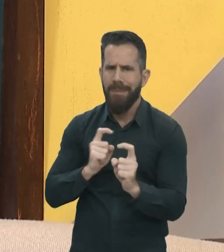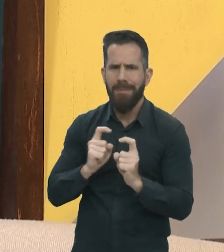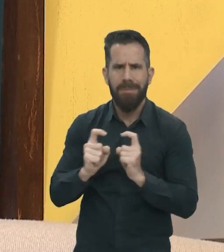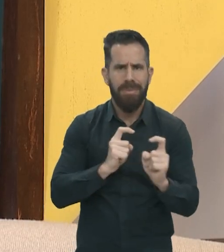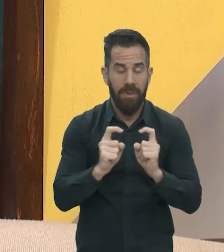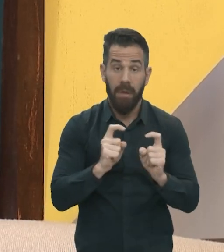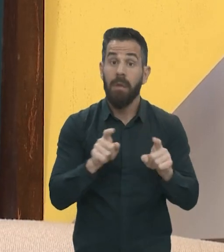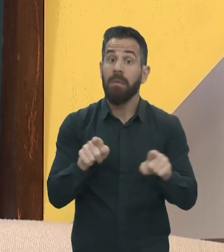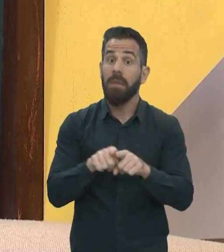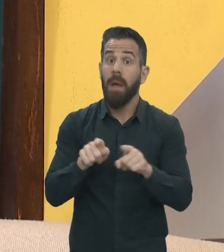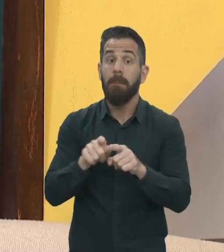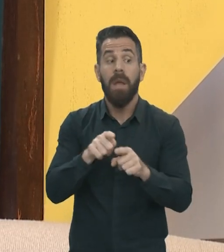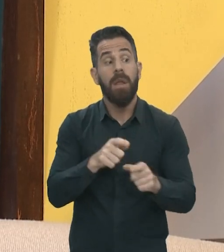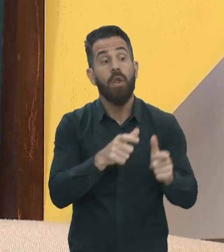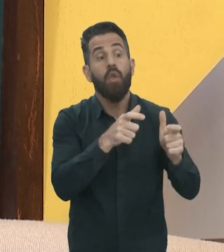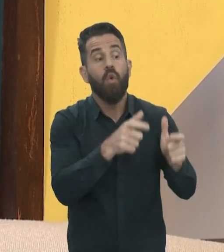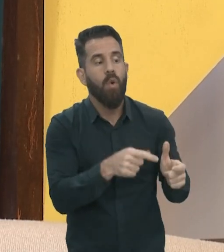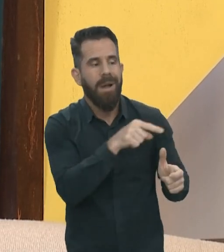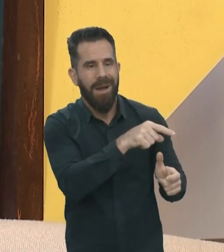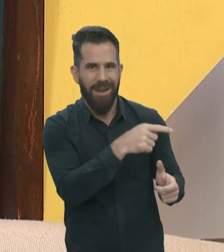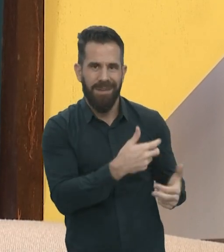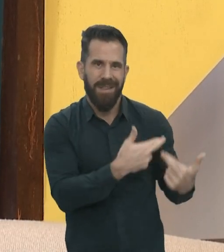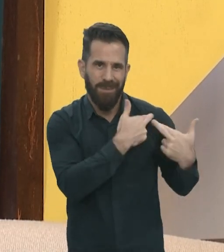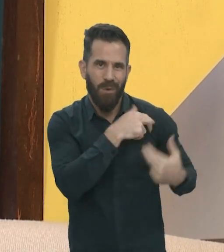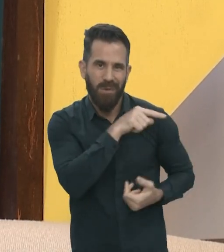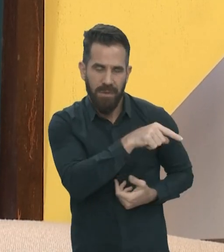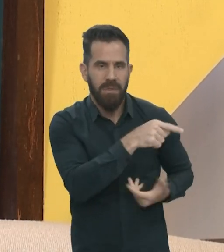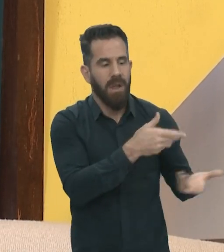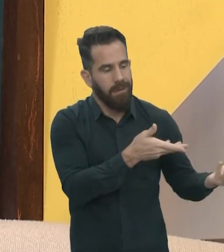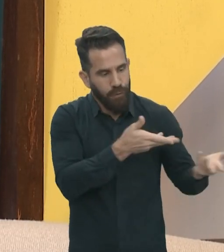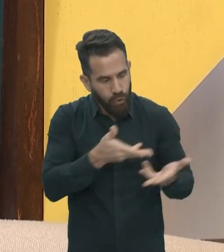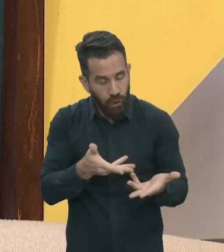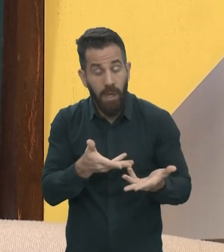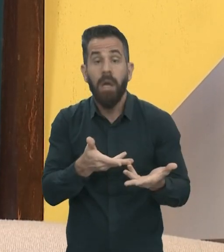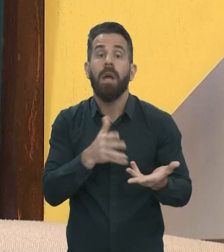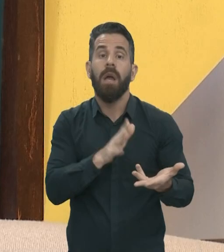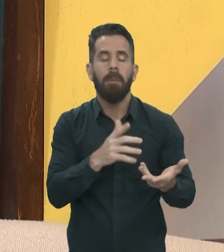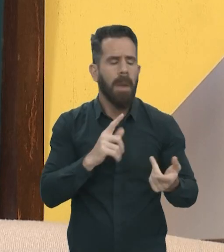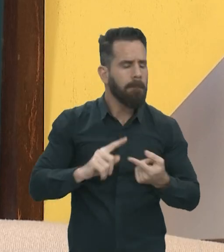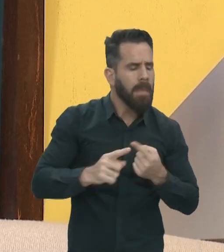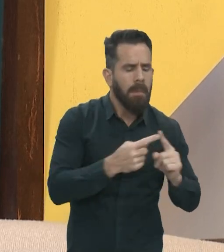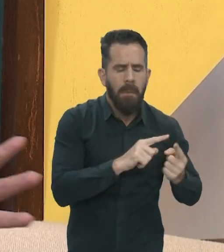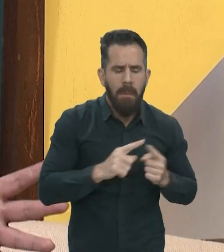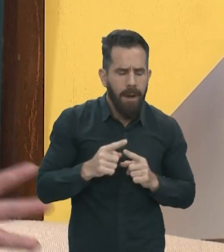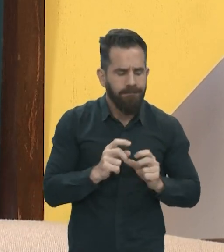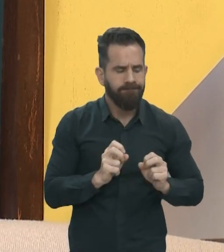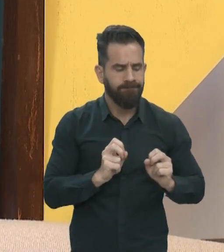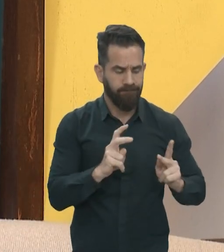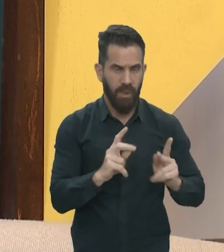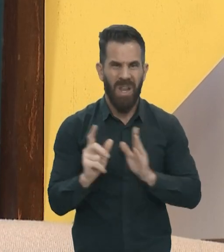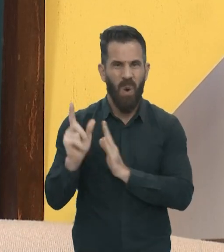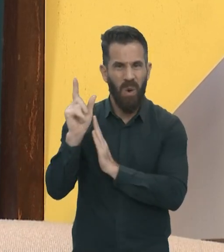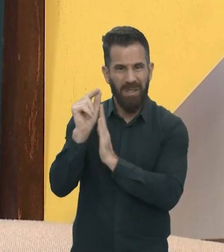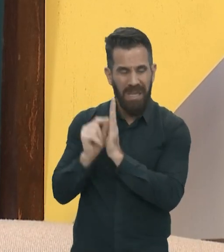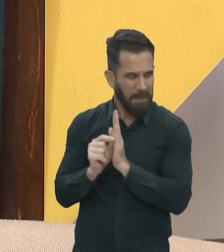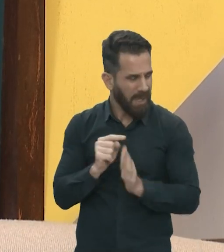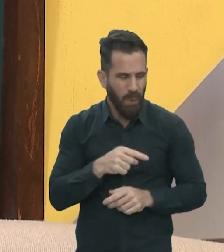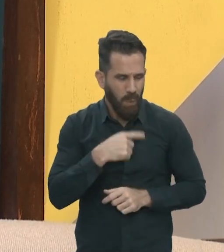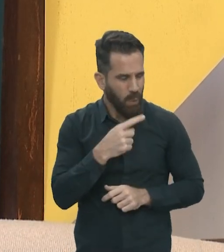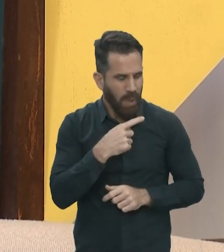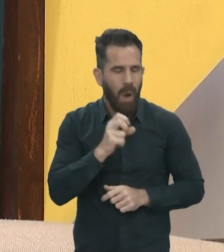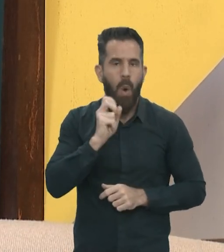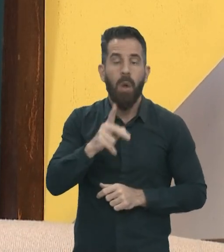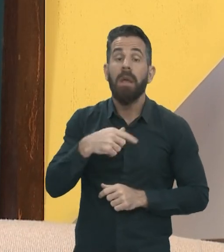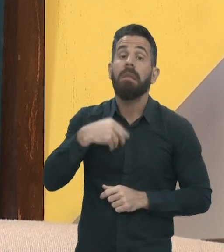e também atuando em outras fontes de captação de recursos. Então, nós estamos falando, por exemplo, de olhar com maior